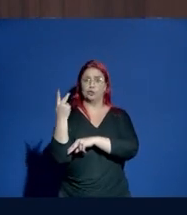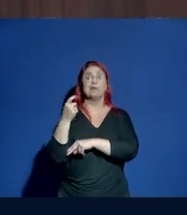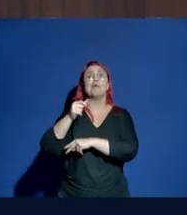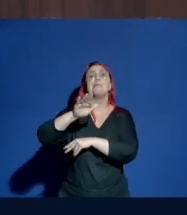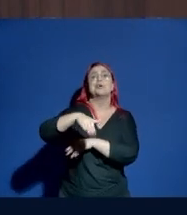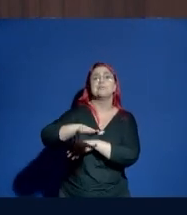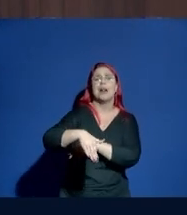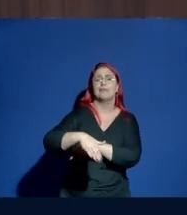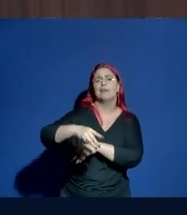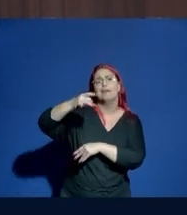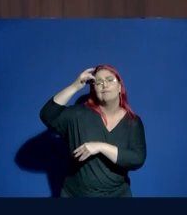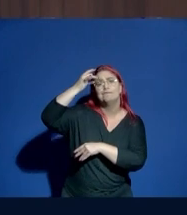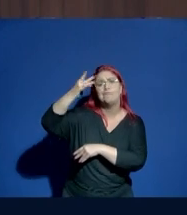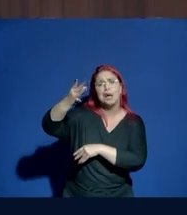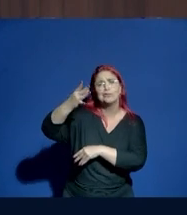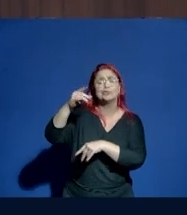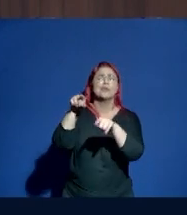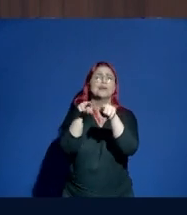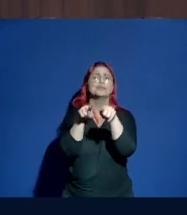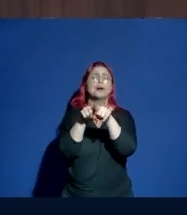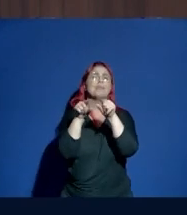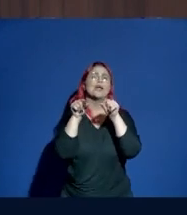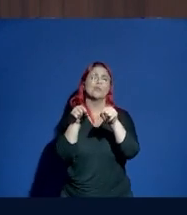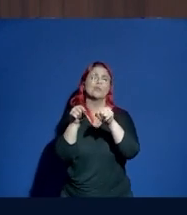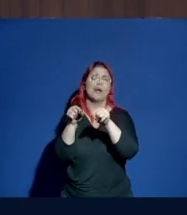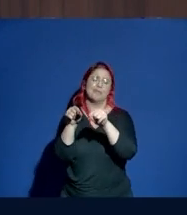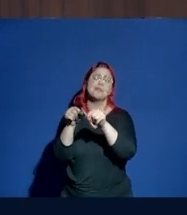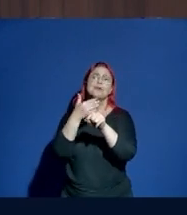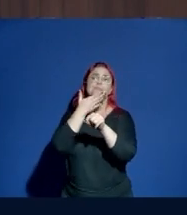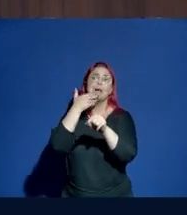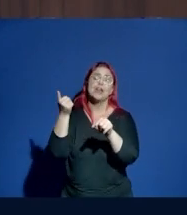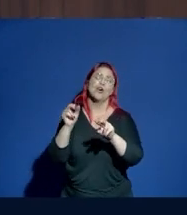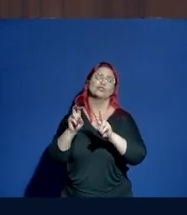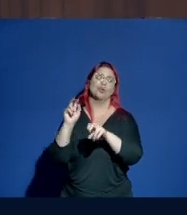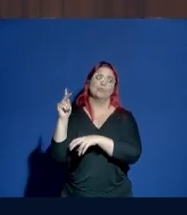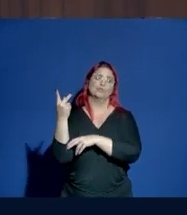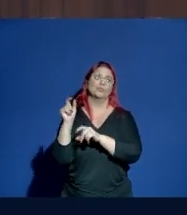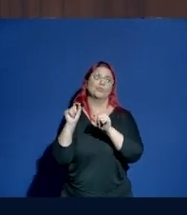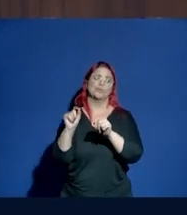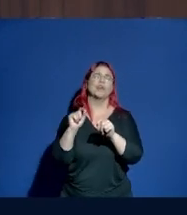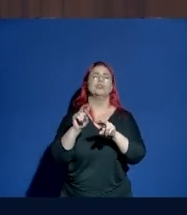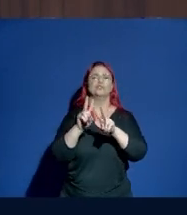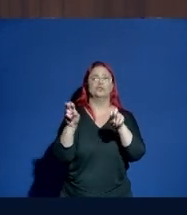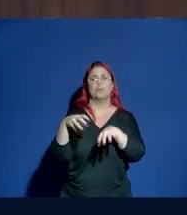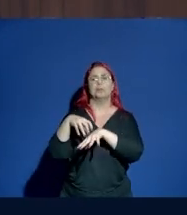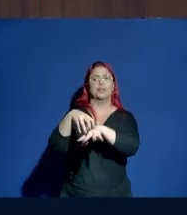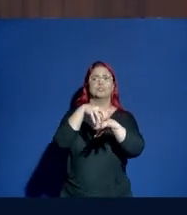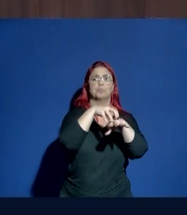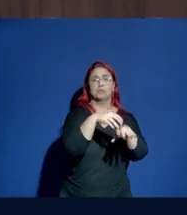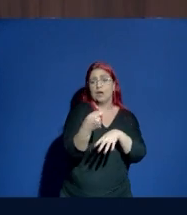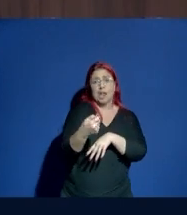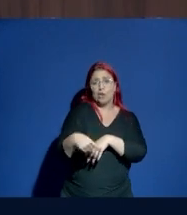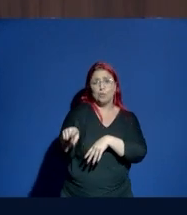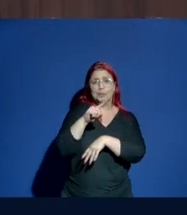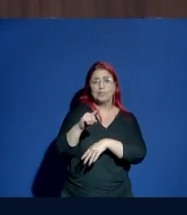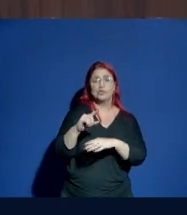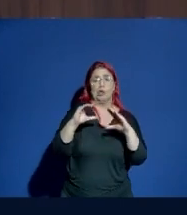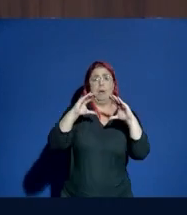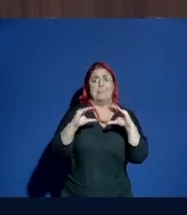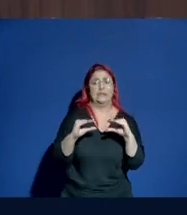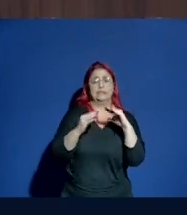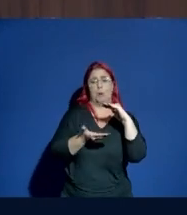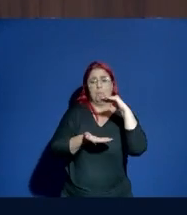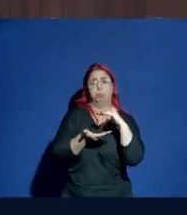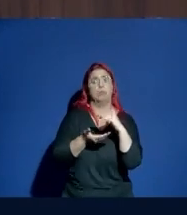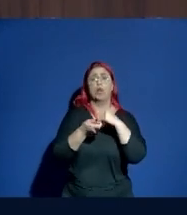fácil e a gente é Supre as grandes dificuldades hoje do nitrogênio que é o transporte de armazenamento eu não preciso transportar sua pressão não precisa